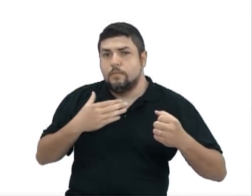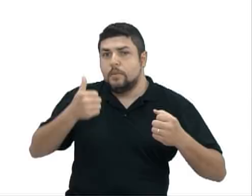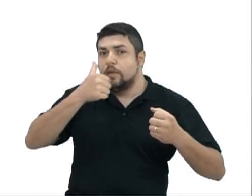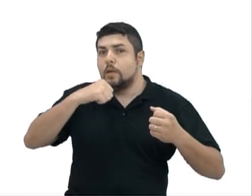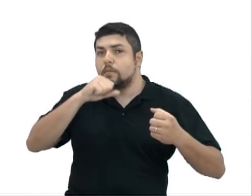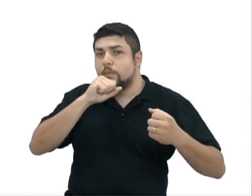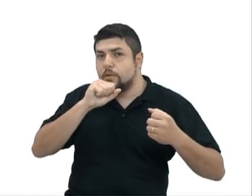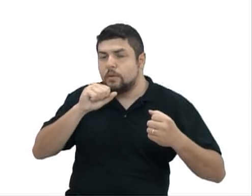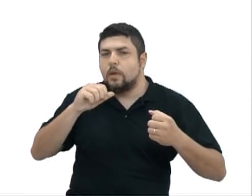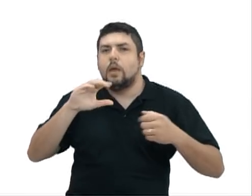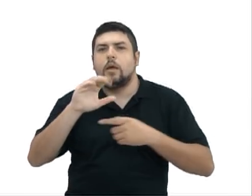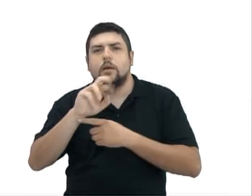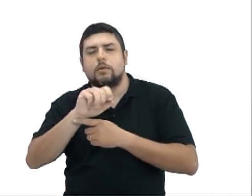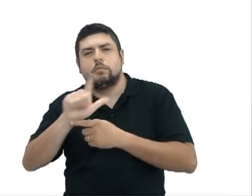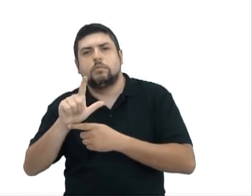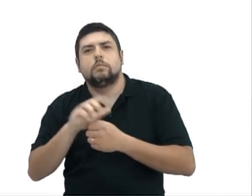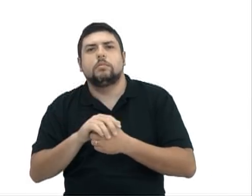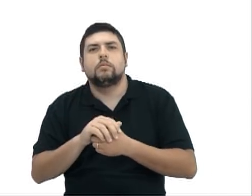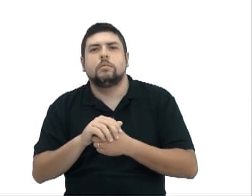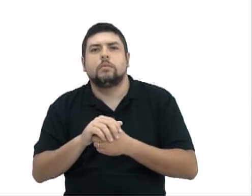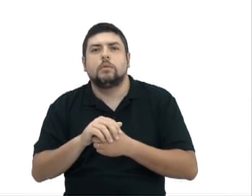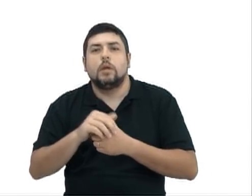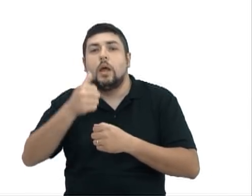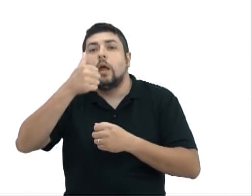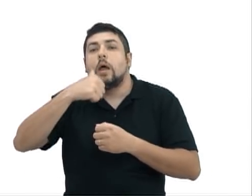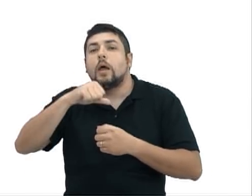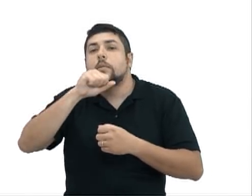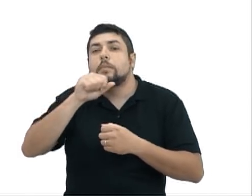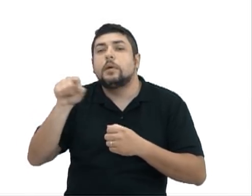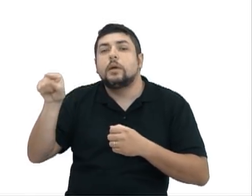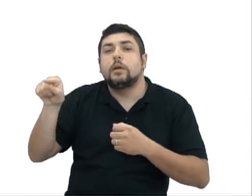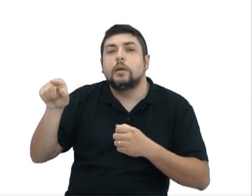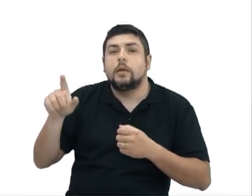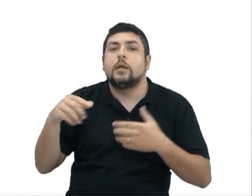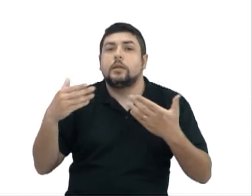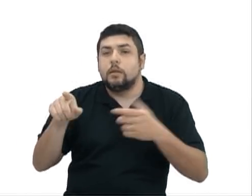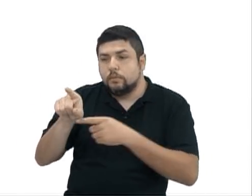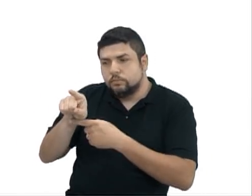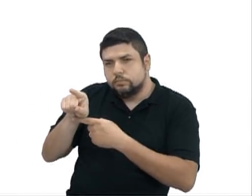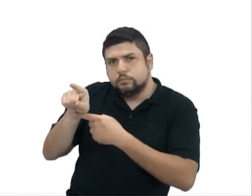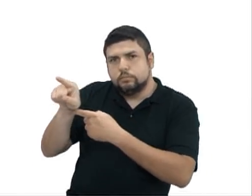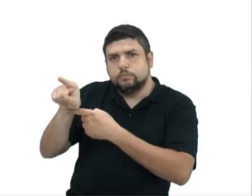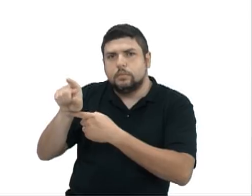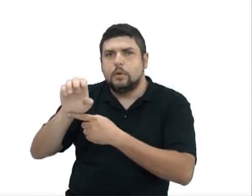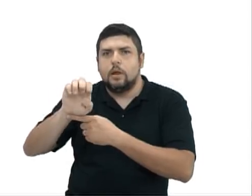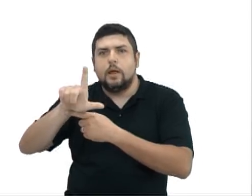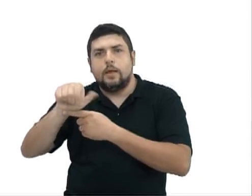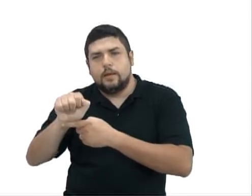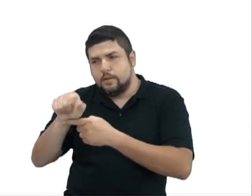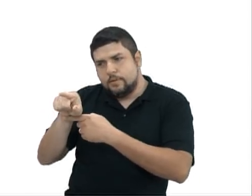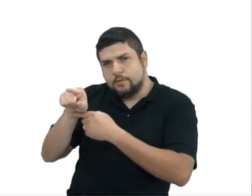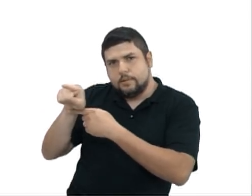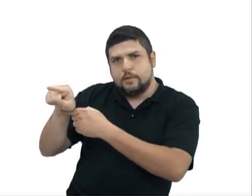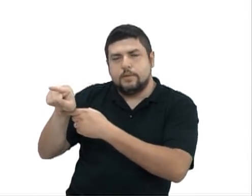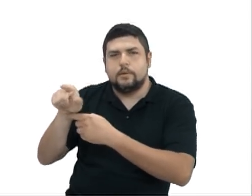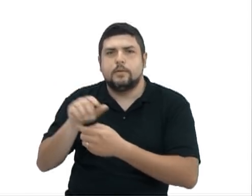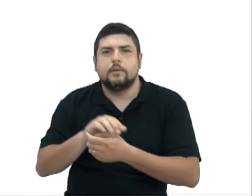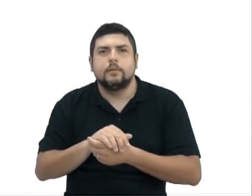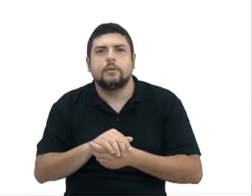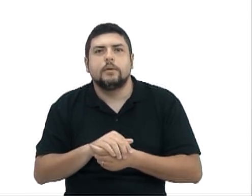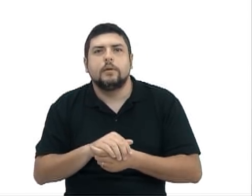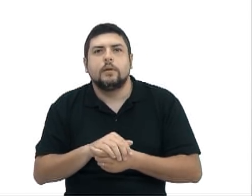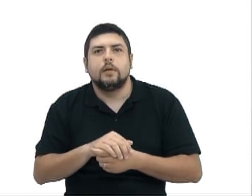Carol. E mãe? Quem é a mãe aqui? Ela. A mãe da Carol, ela.